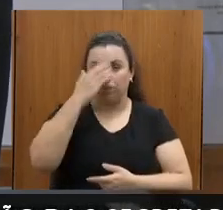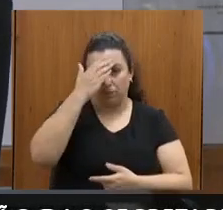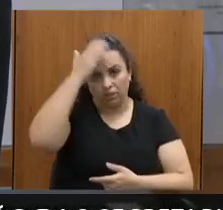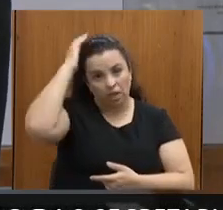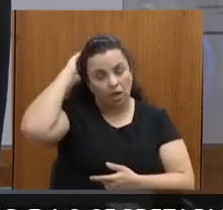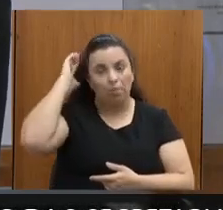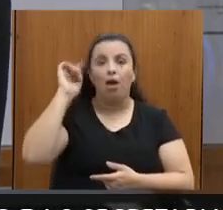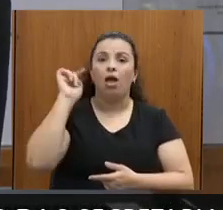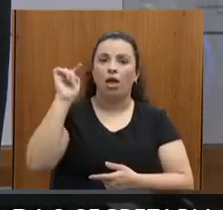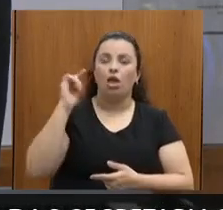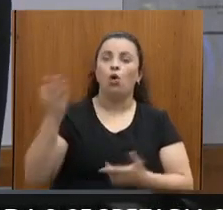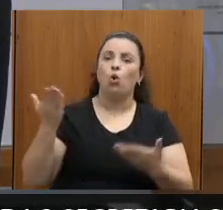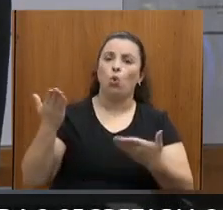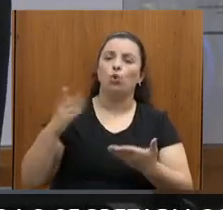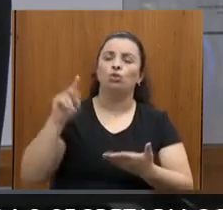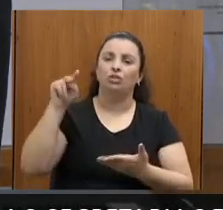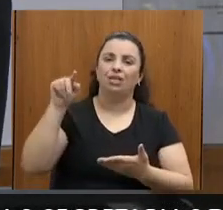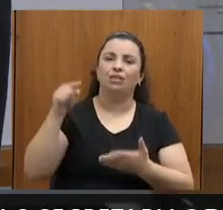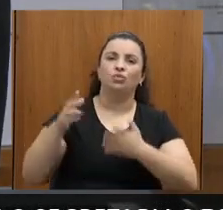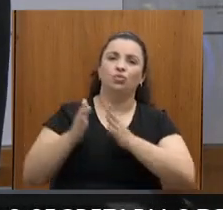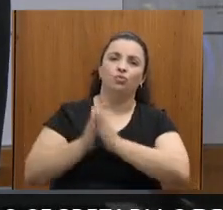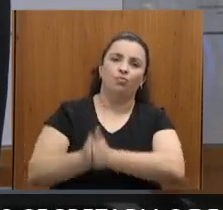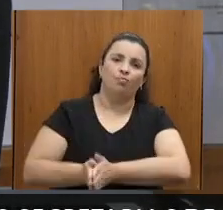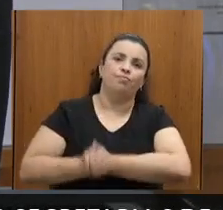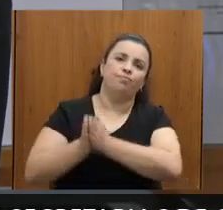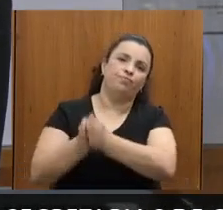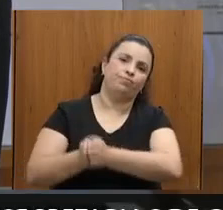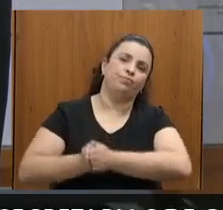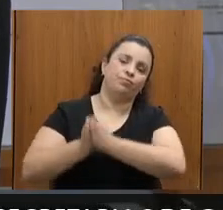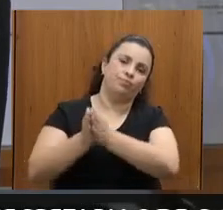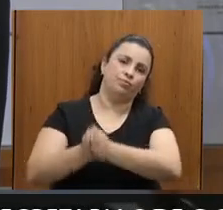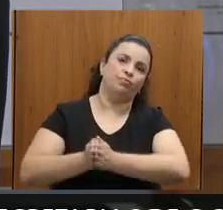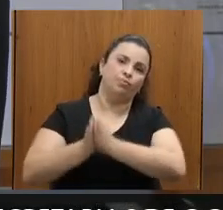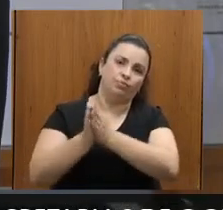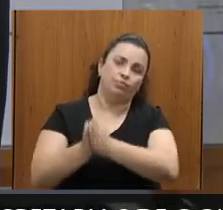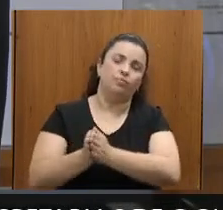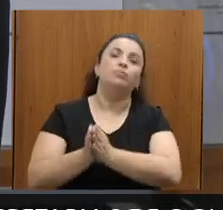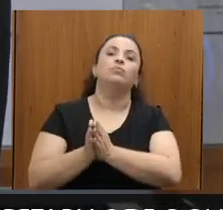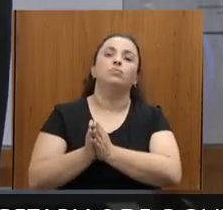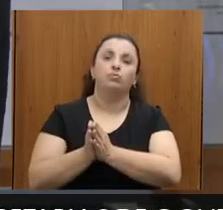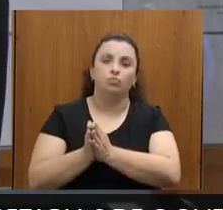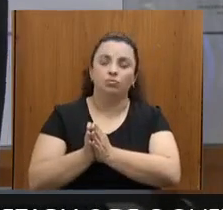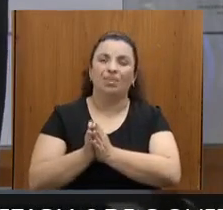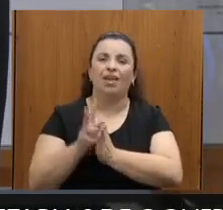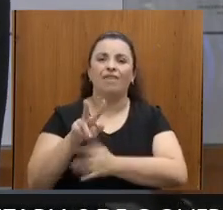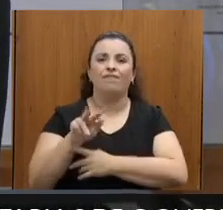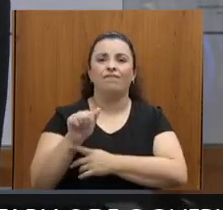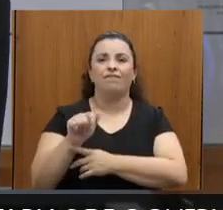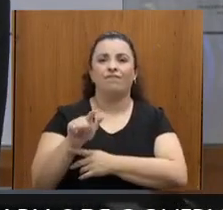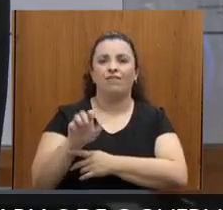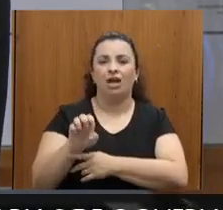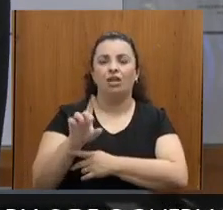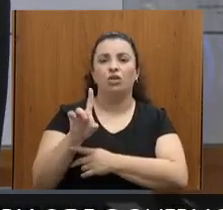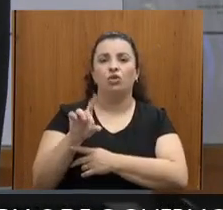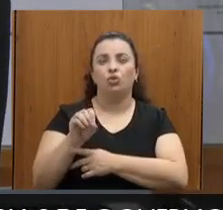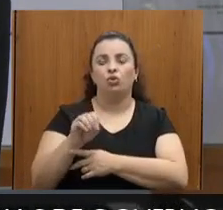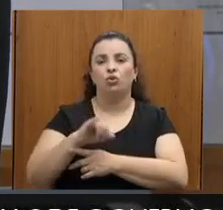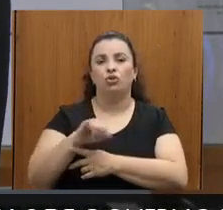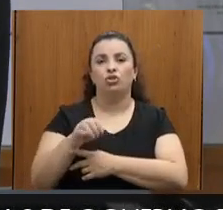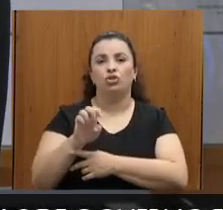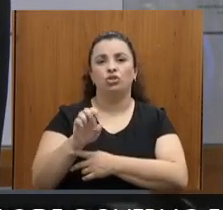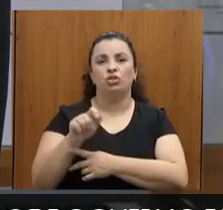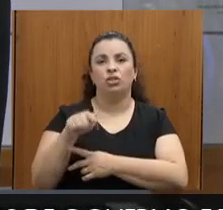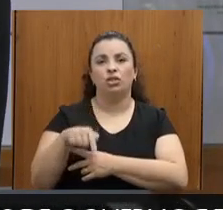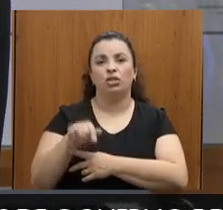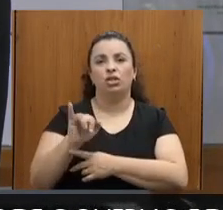no nosso vale de Jequitinhonha, está lá nas cidades que teve, justamente, umas fortes